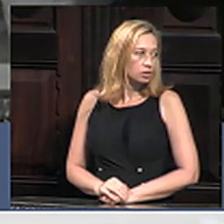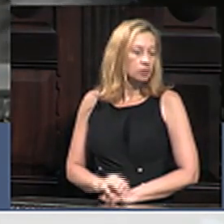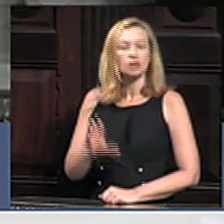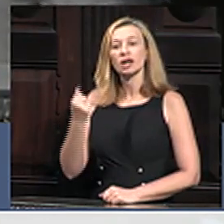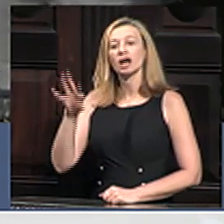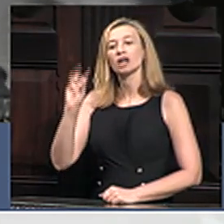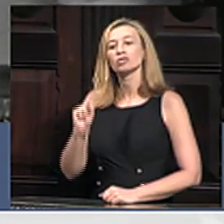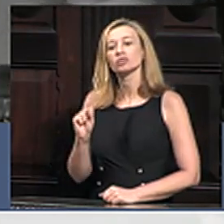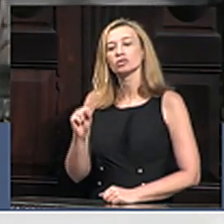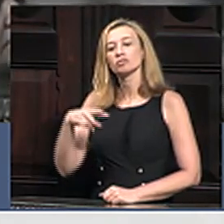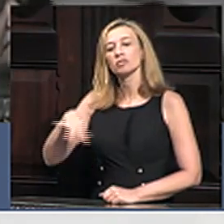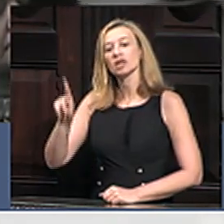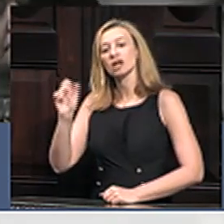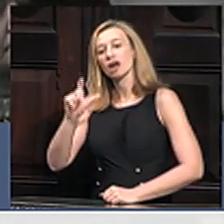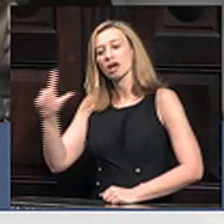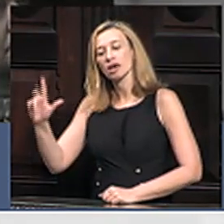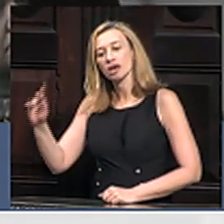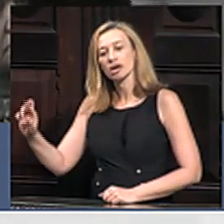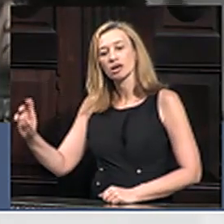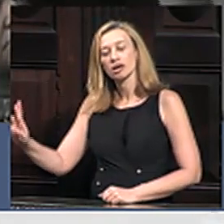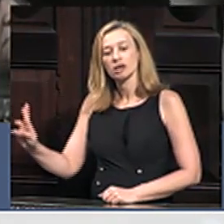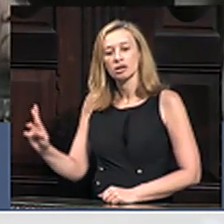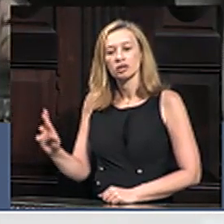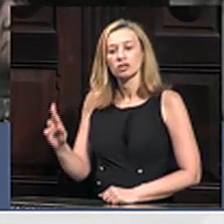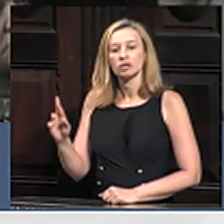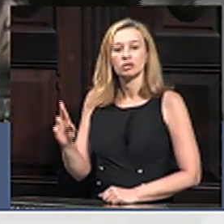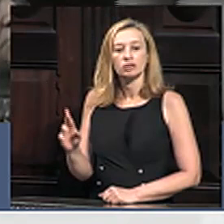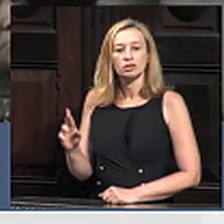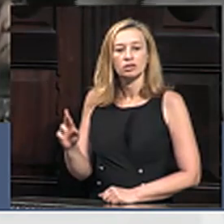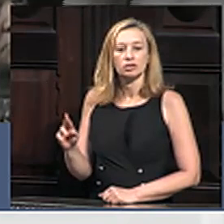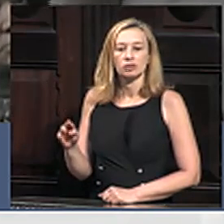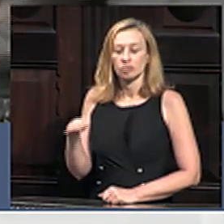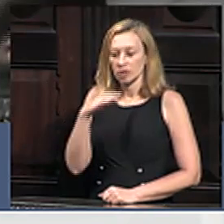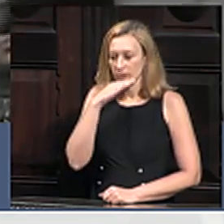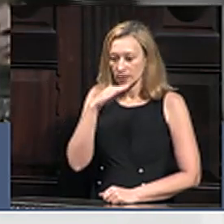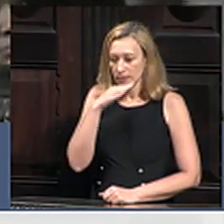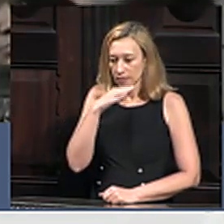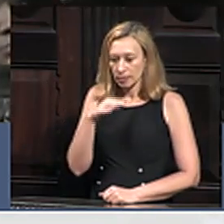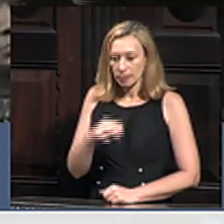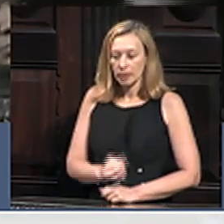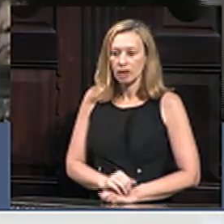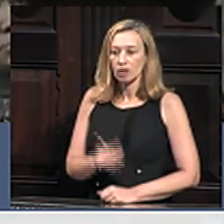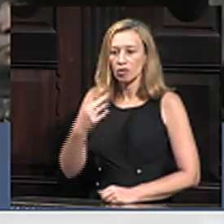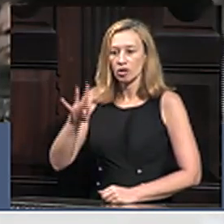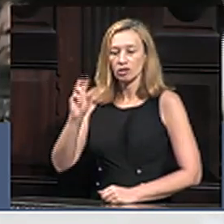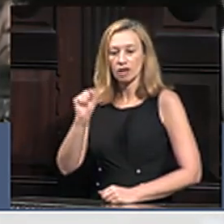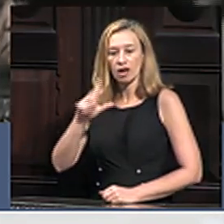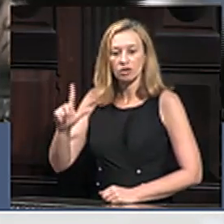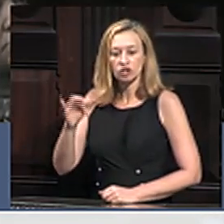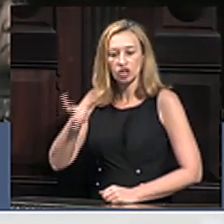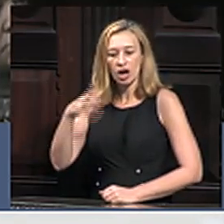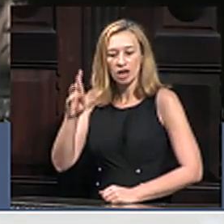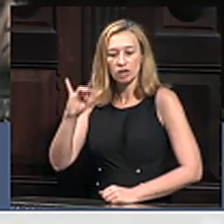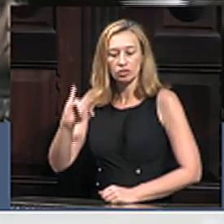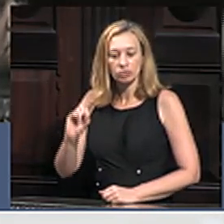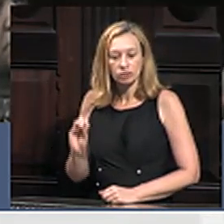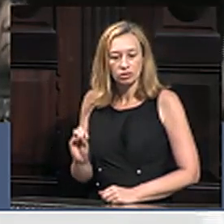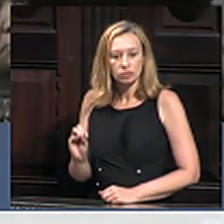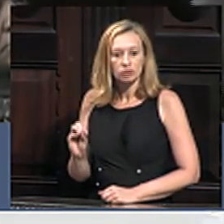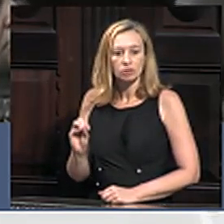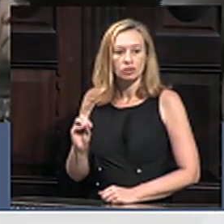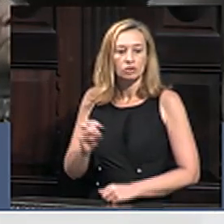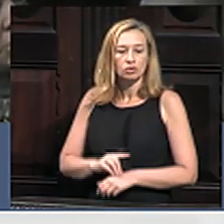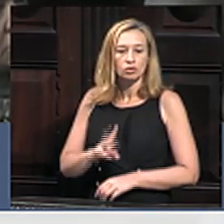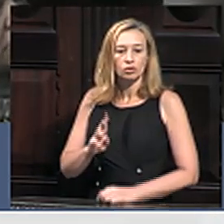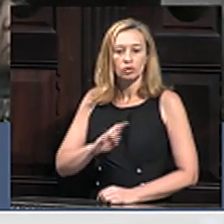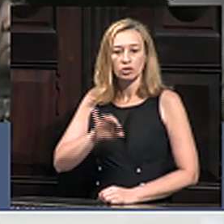Carlos Bink, Carlos Osório, Chiquinho da Mangueira, Cristino Áureo, Cidinha Campos, Coronel Jairo, Daniele Guerreiro, Dica, Dr. Deodalto,